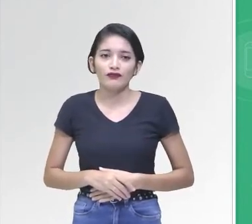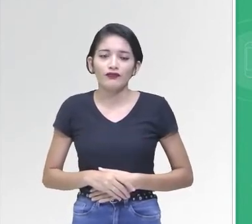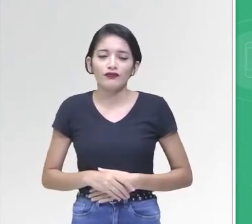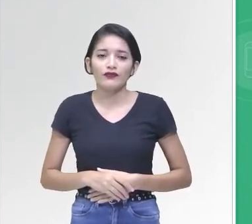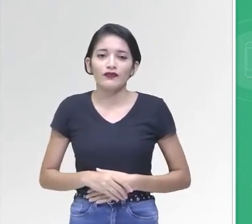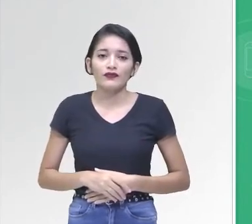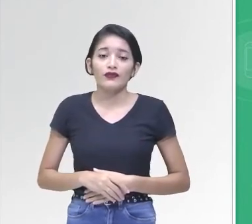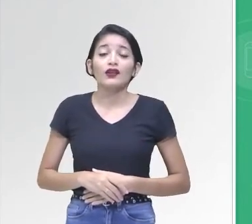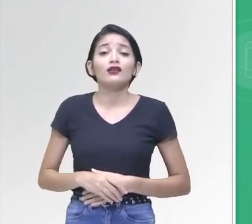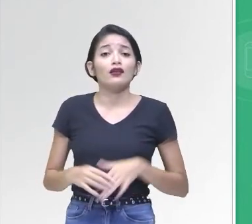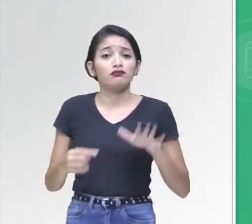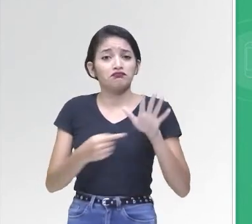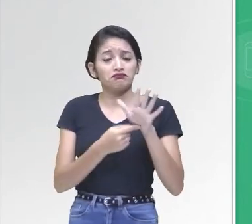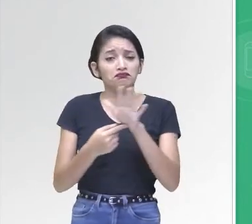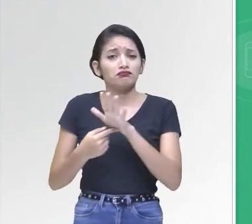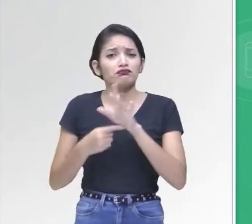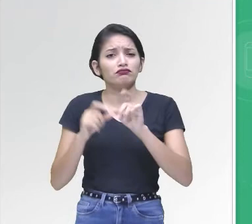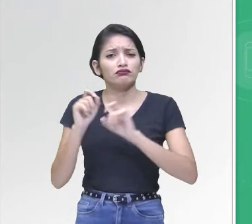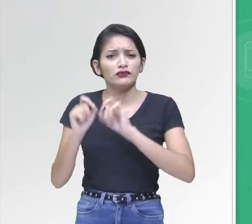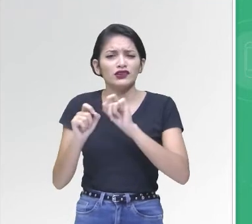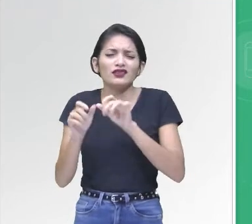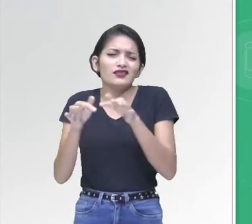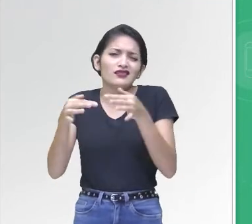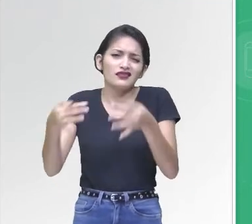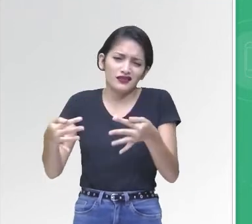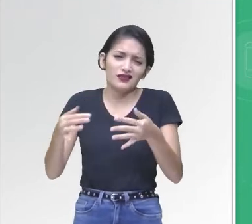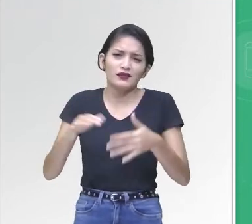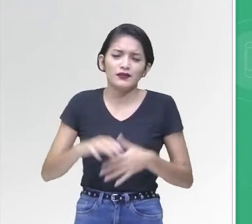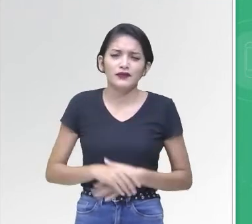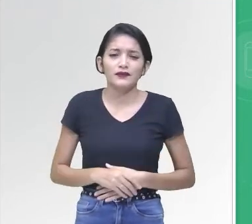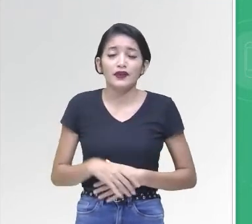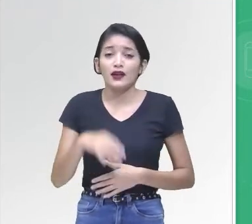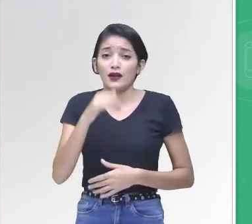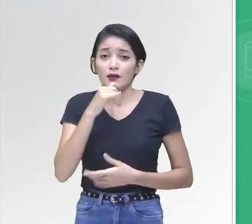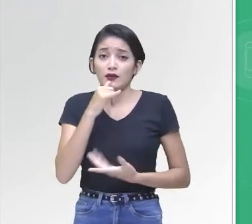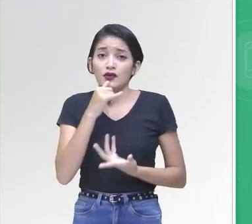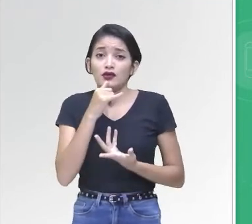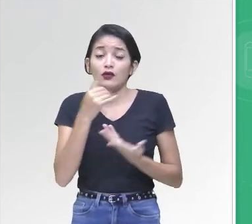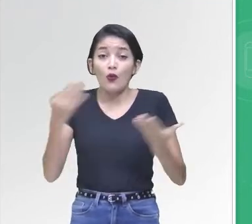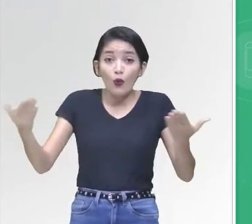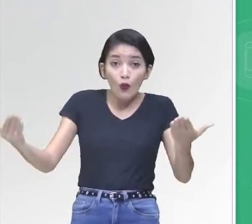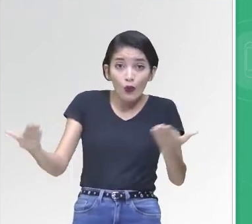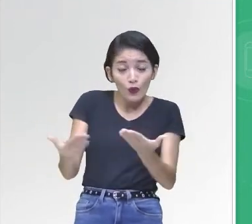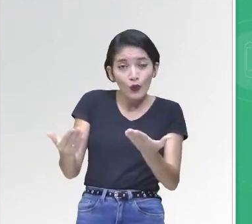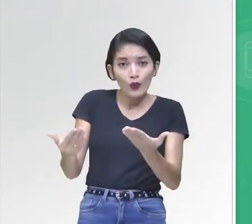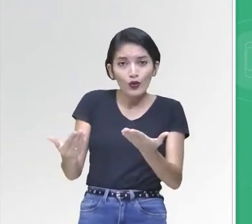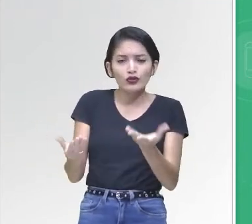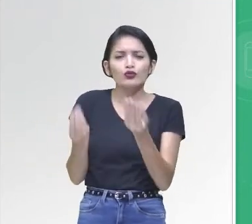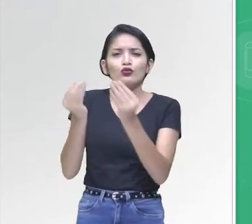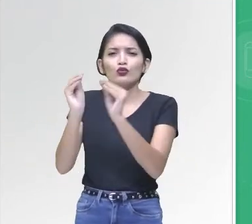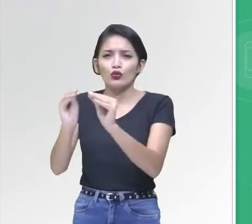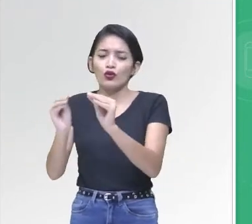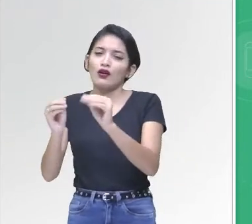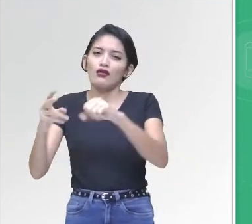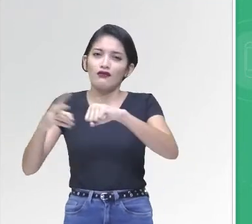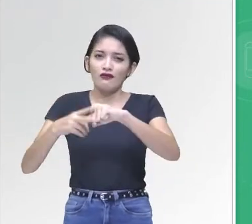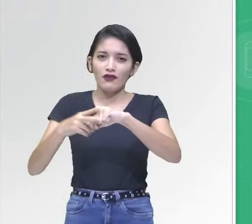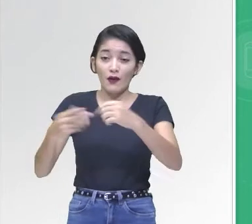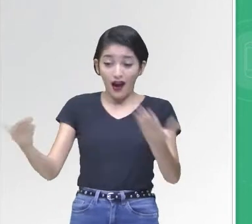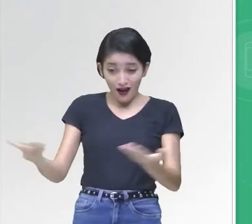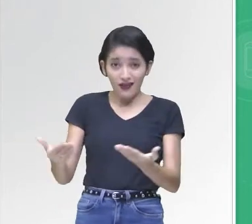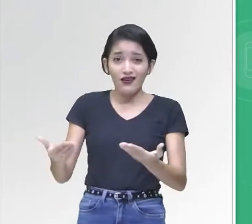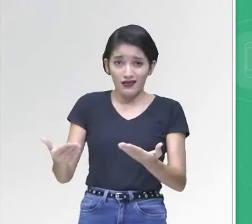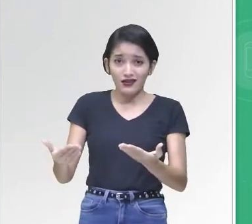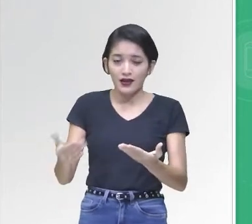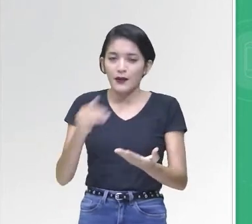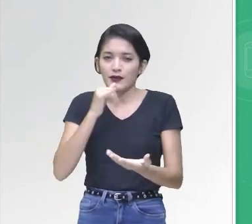As expressões, veja, coisa simples, né? Ó, quando eu falo hoje, eu estou colocando o verbo no presente, né? Hoje eu estou